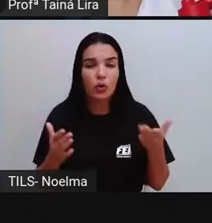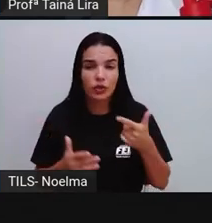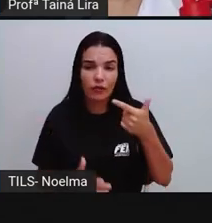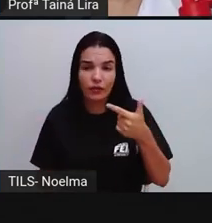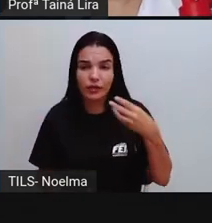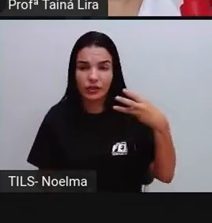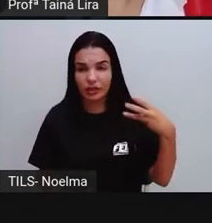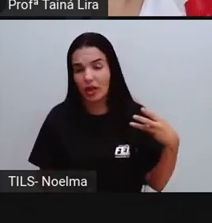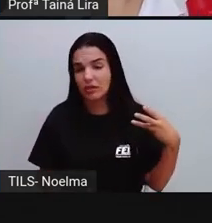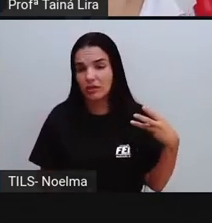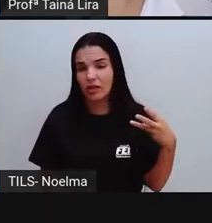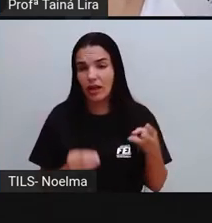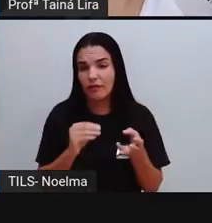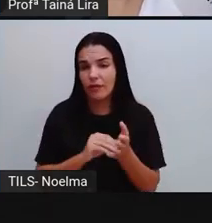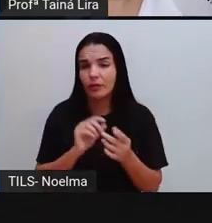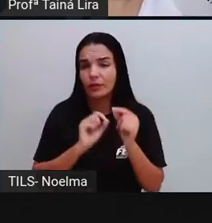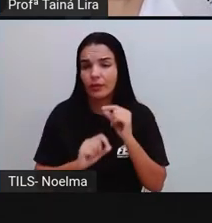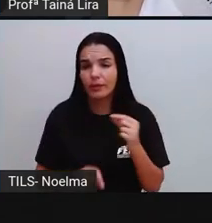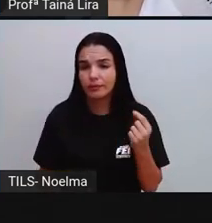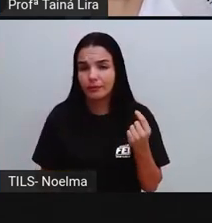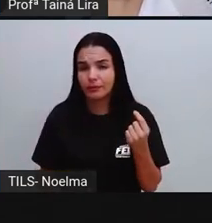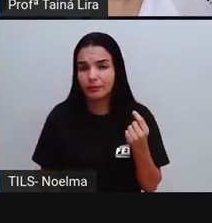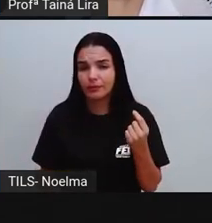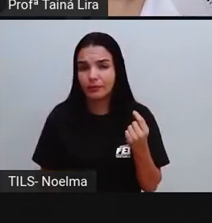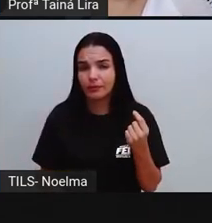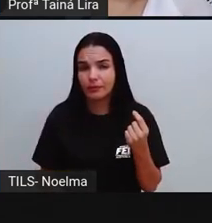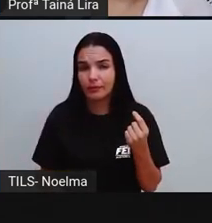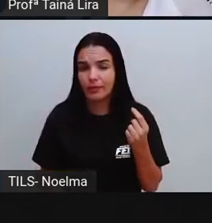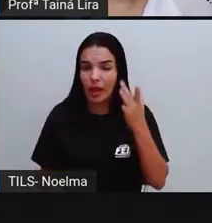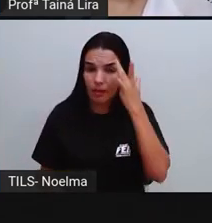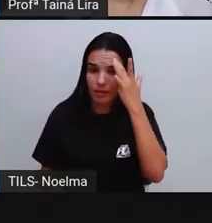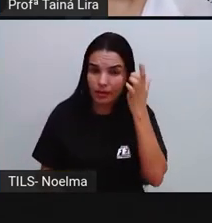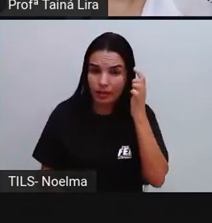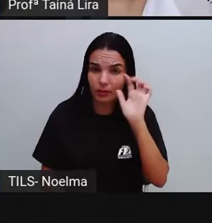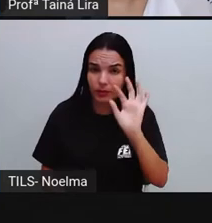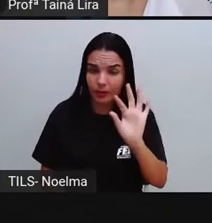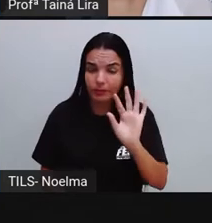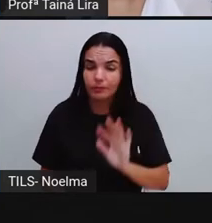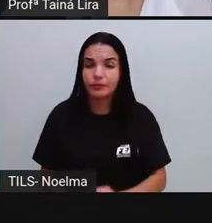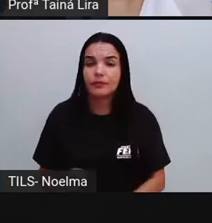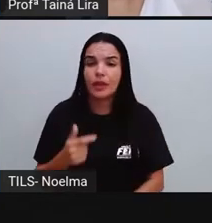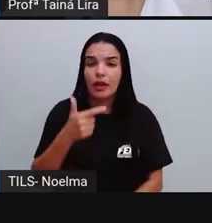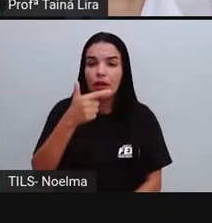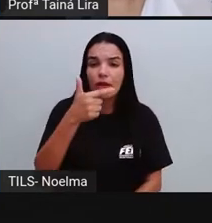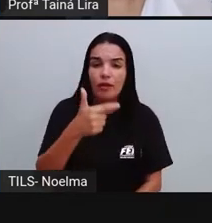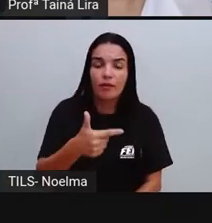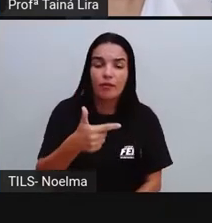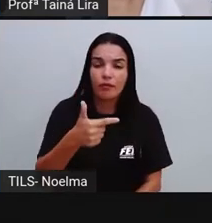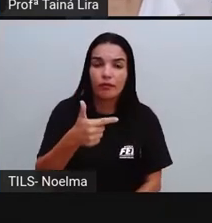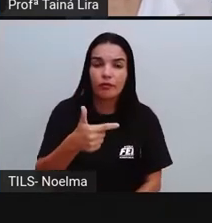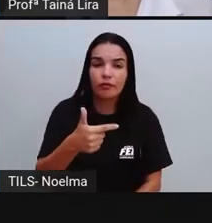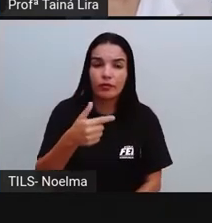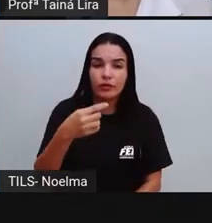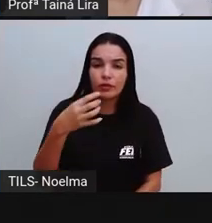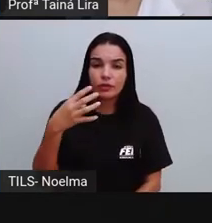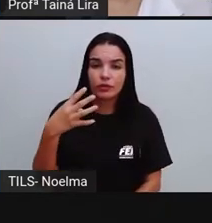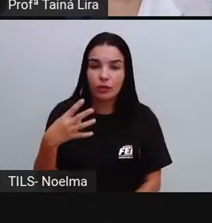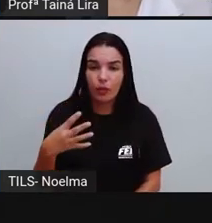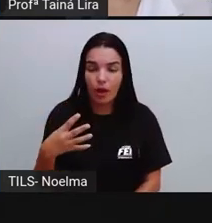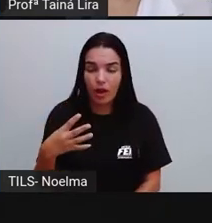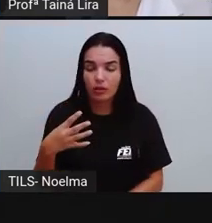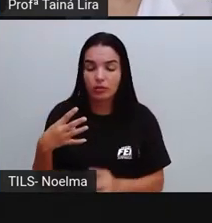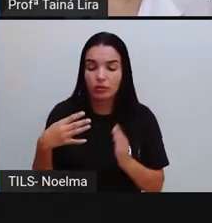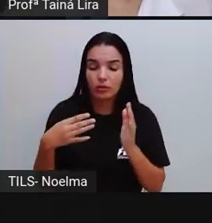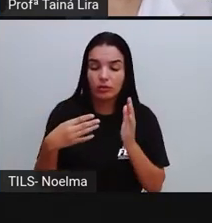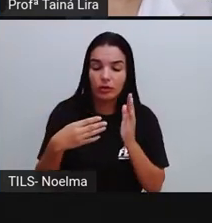ano, é 23, a gente vai começar a contar a partir da data de amanhã. Então, a gente marca no calendário de amanhã